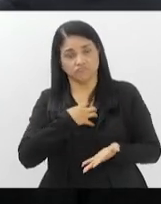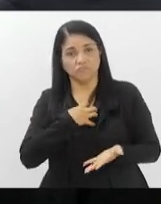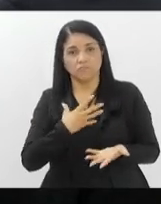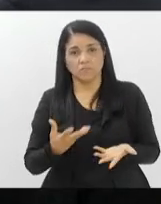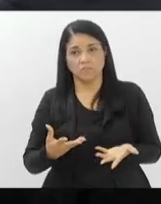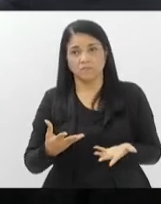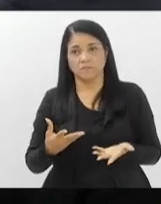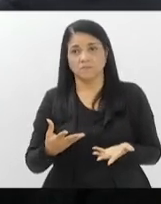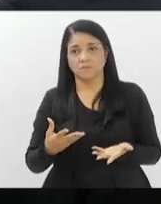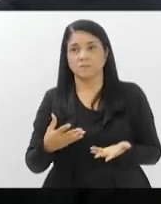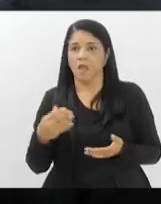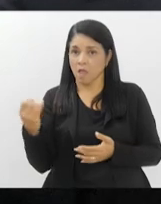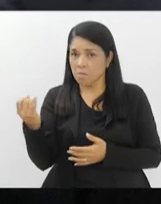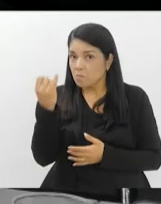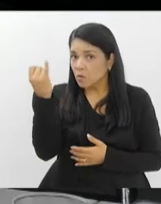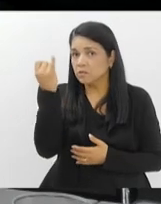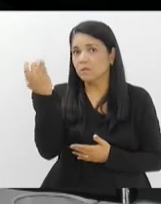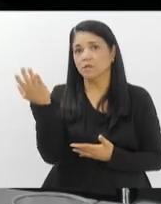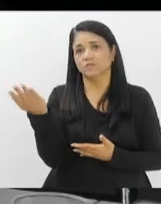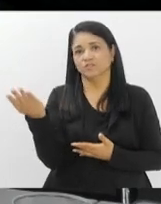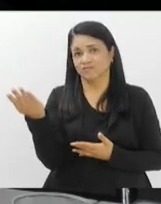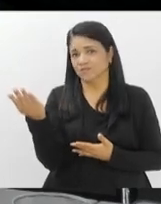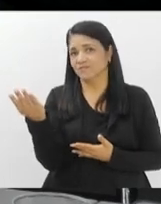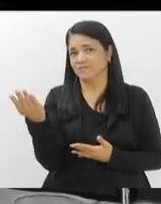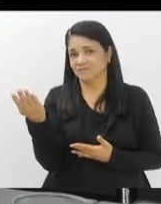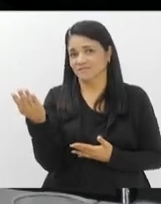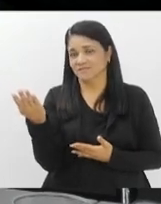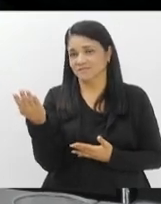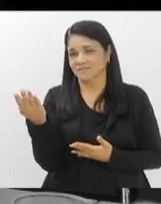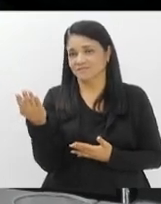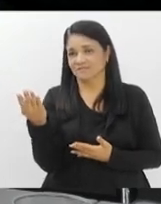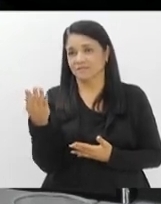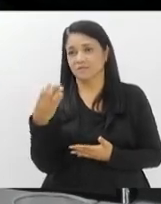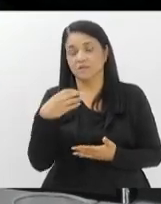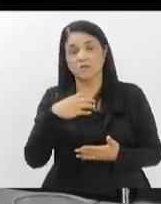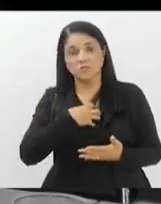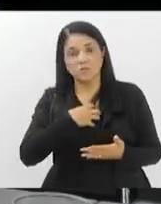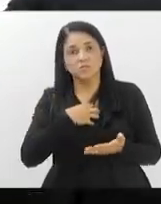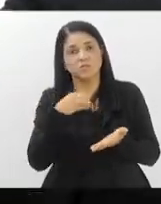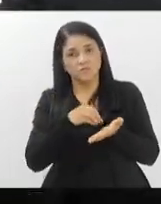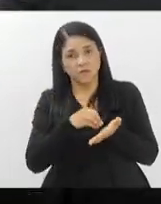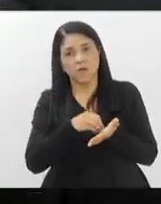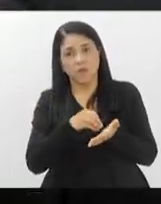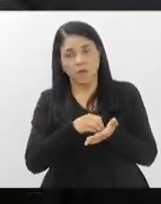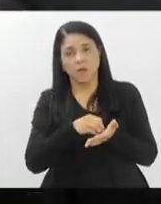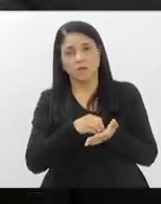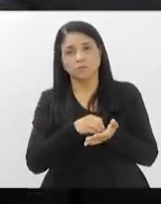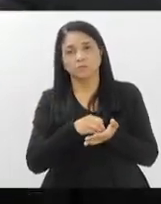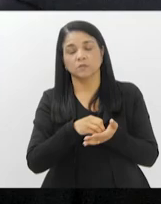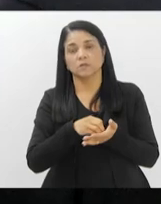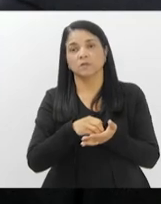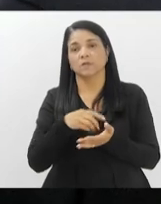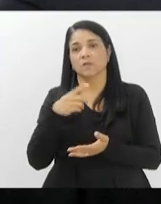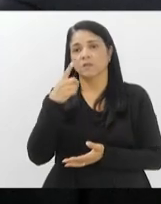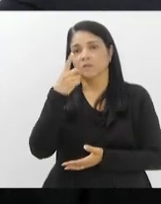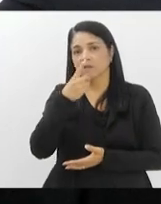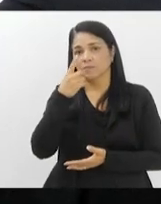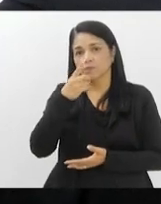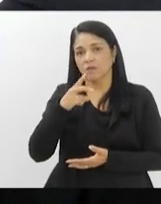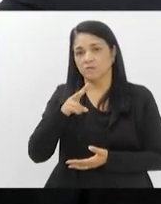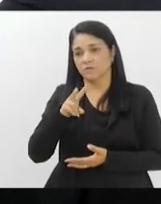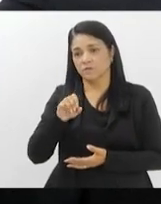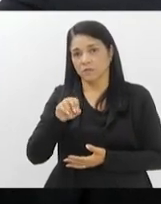Acho importante, já que tem tanta. Verdade. Não, eu senti falta, deputado Cozolino ainda não sentiu, mas